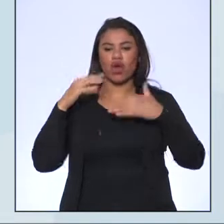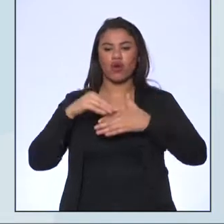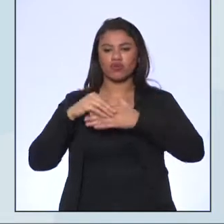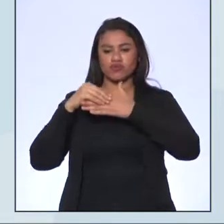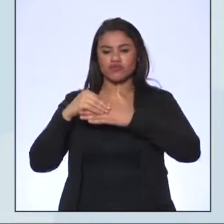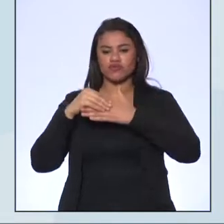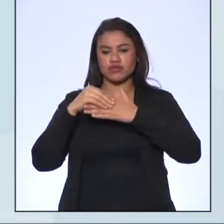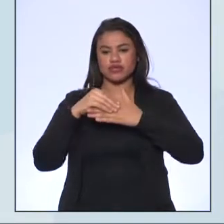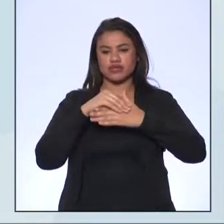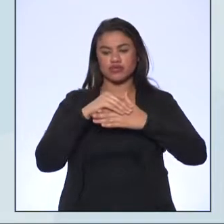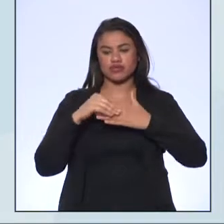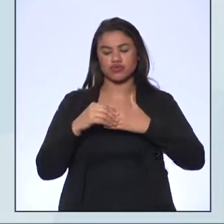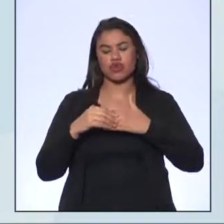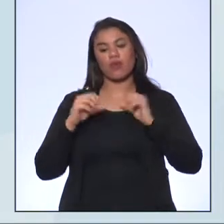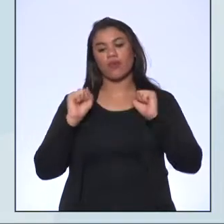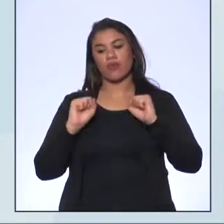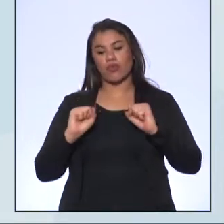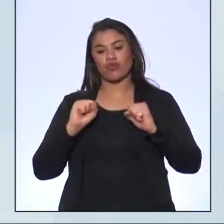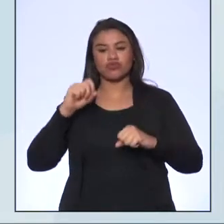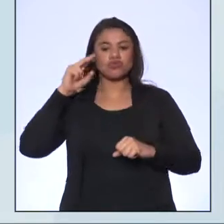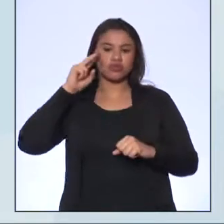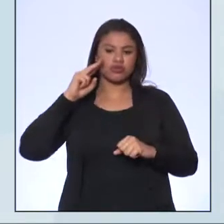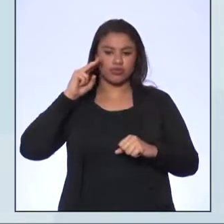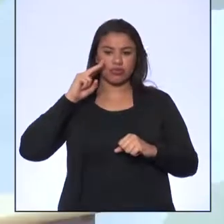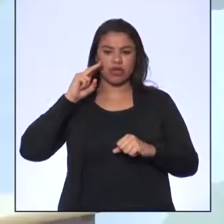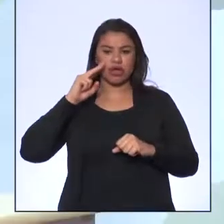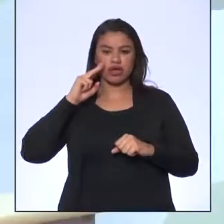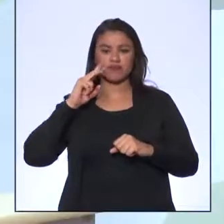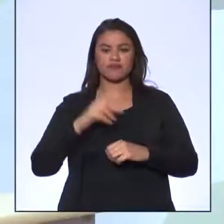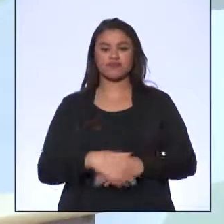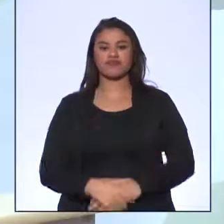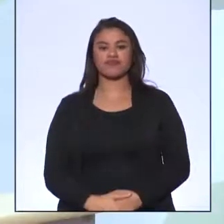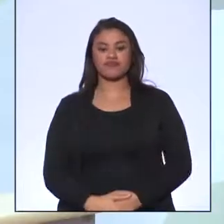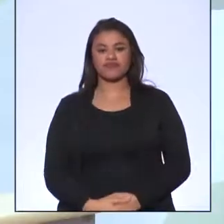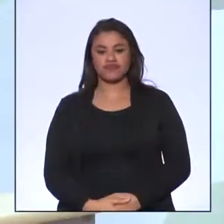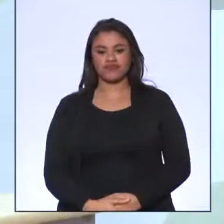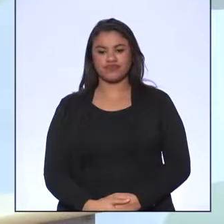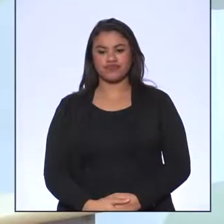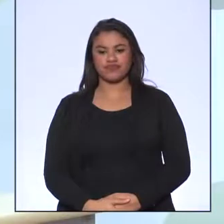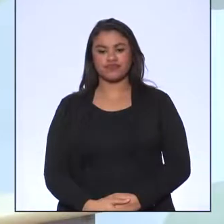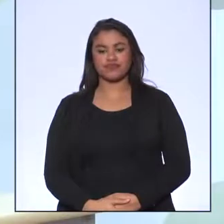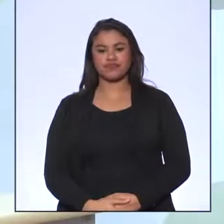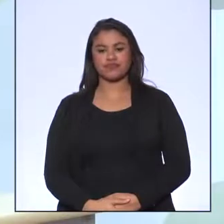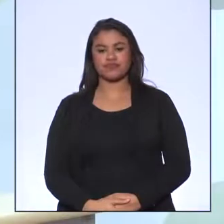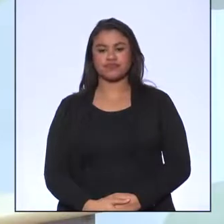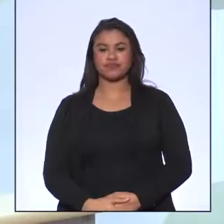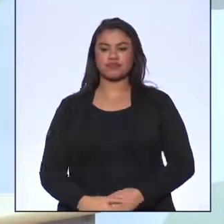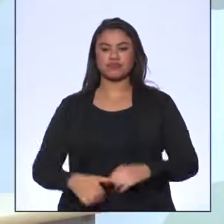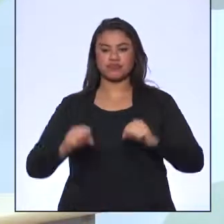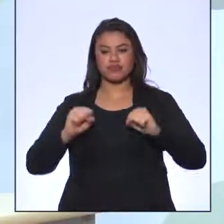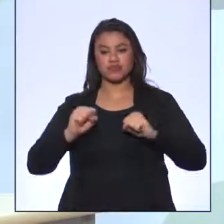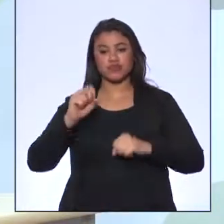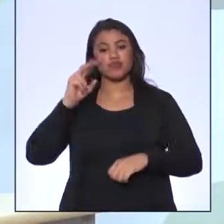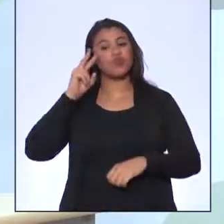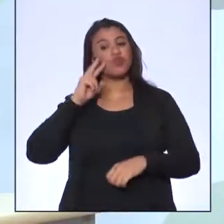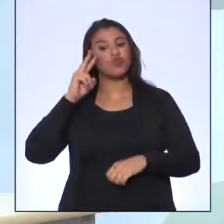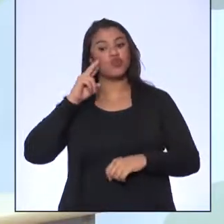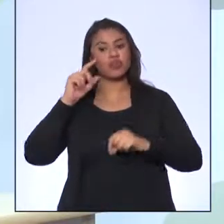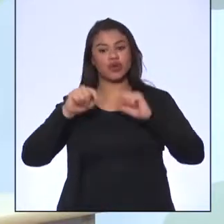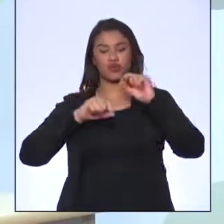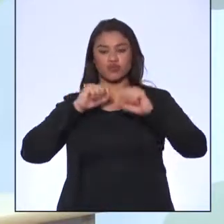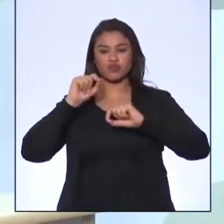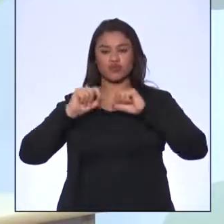daí vocês já devem se lembrar. Pode voltar aqui para mim, tá, diretor? Obrigada. Vocês podem se lembrar da